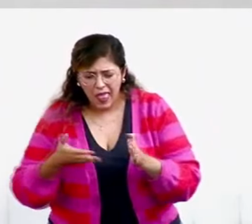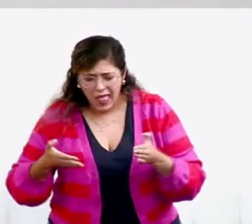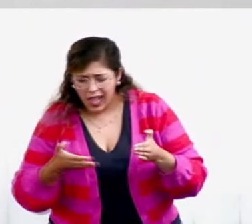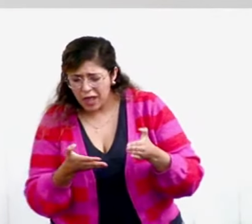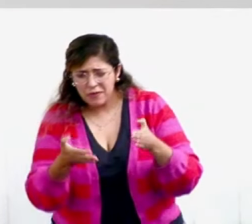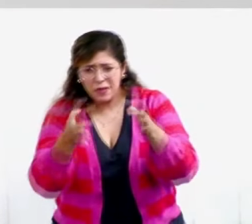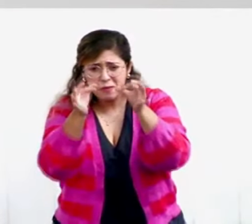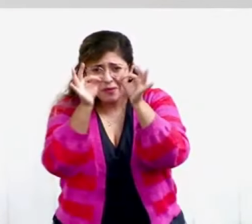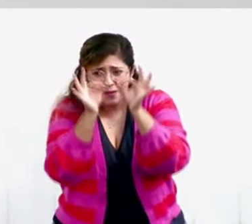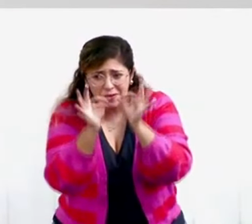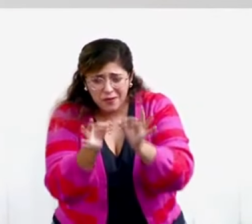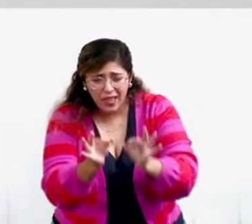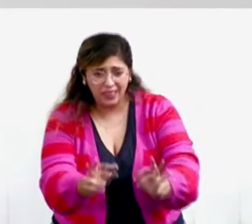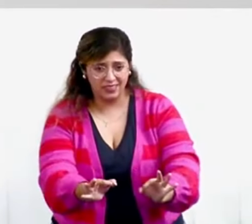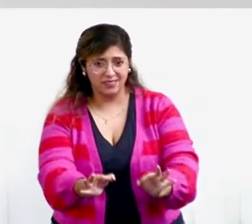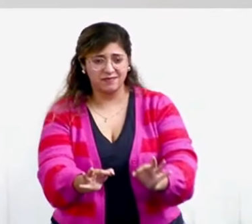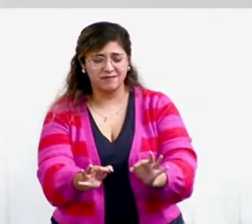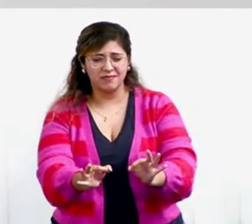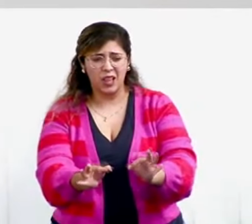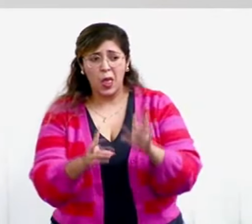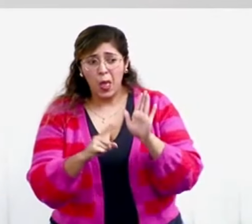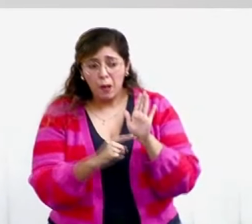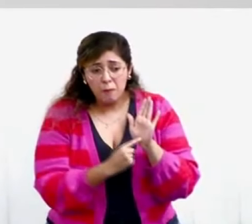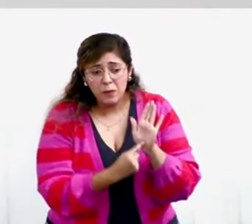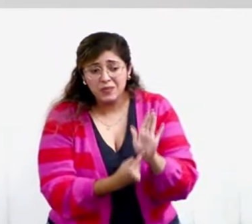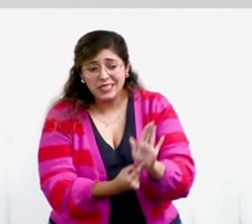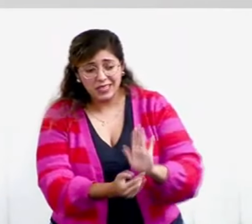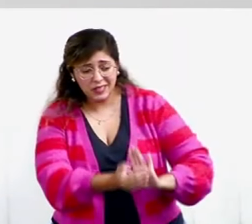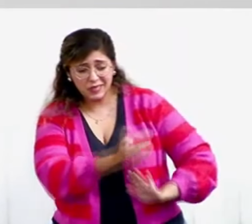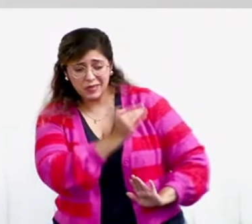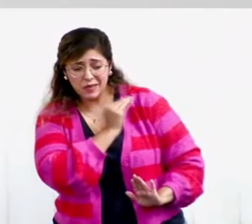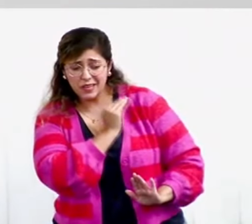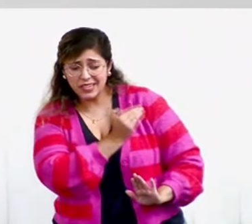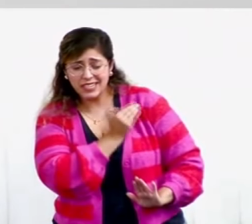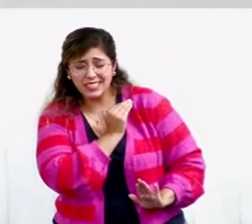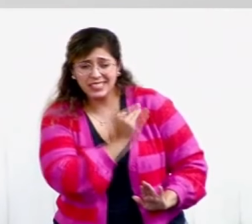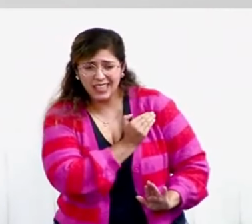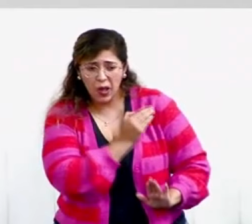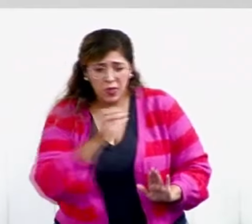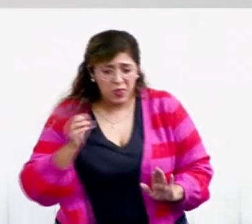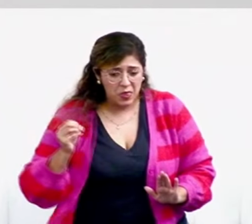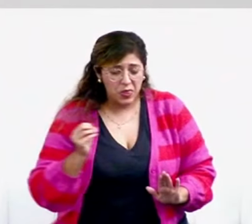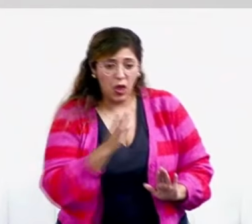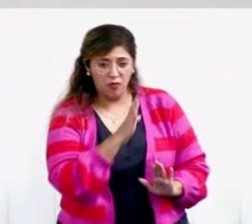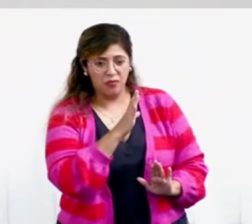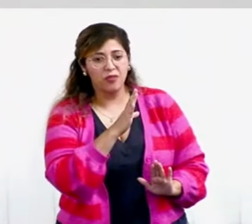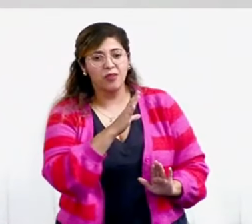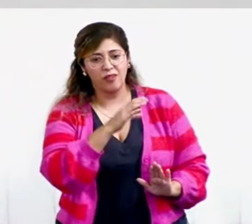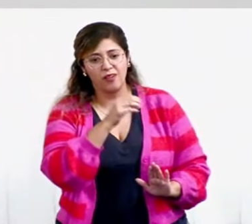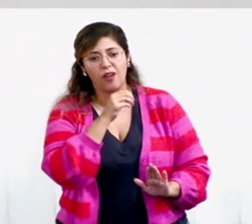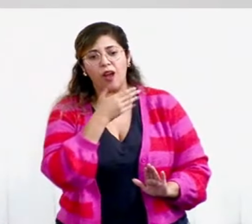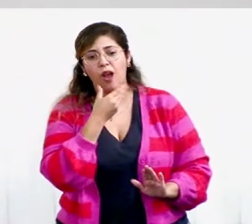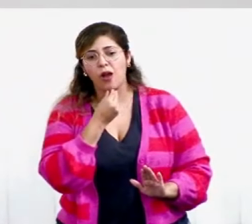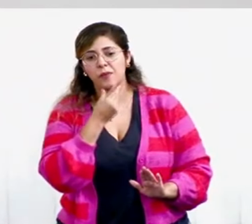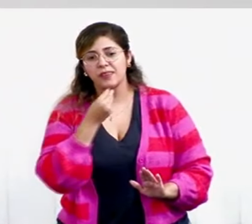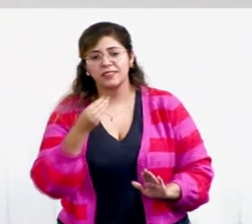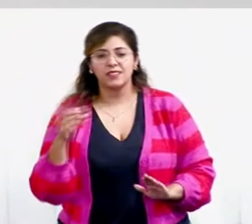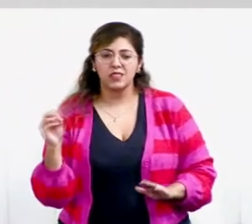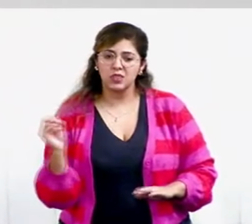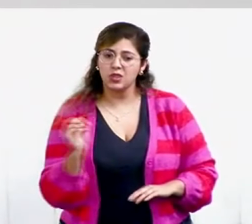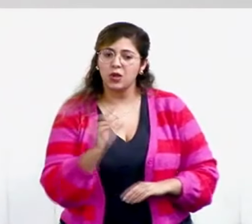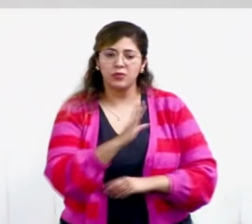20, mostrando que o coração renovado do novo homem, ele